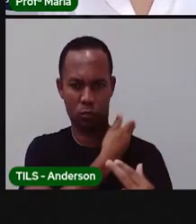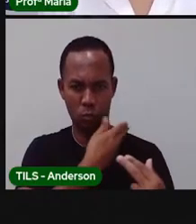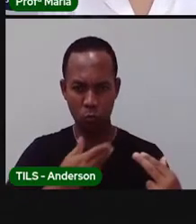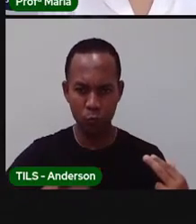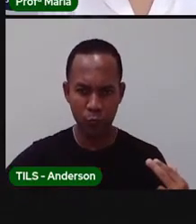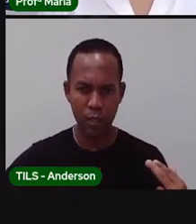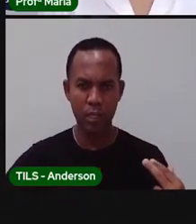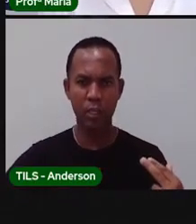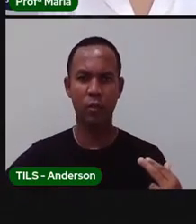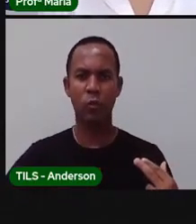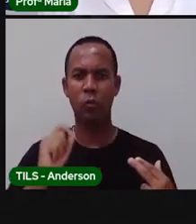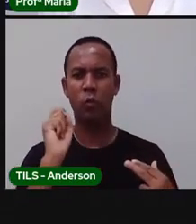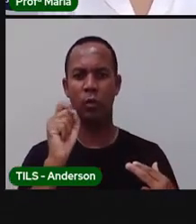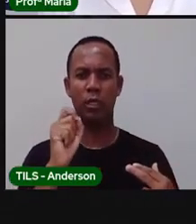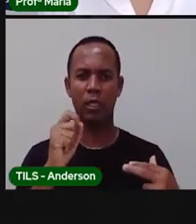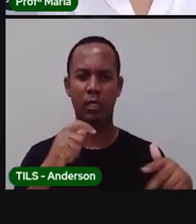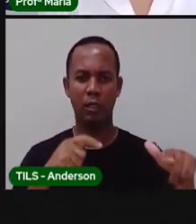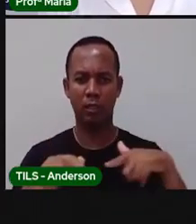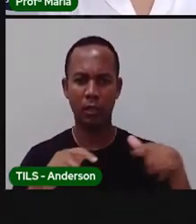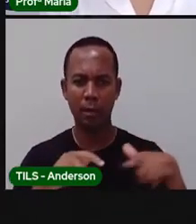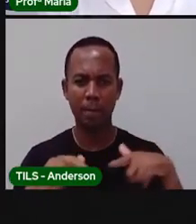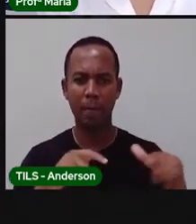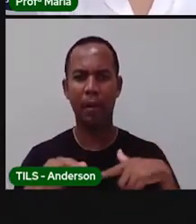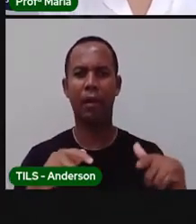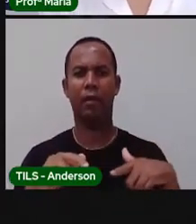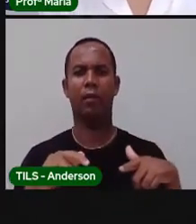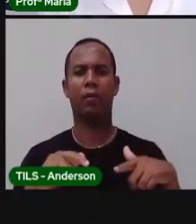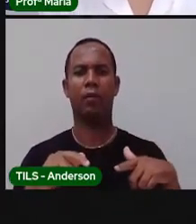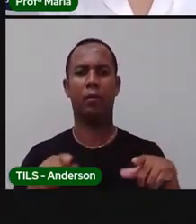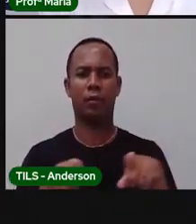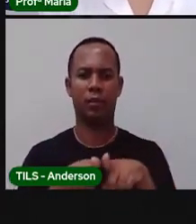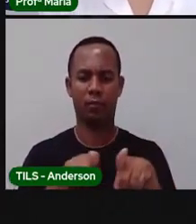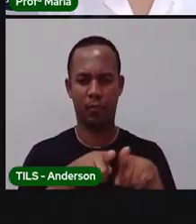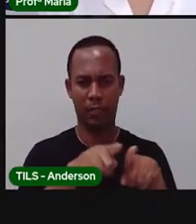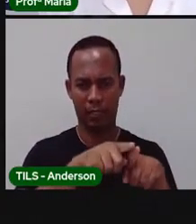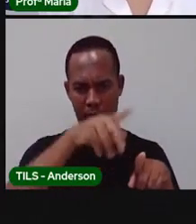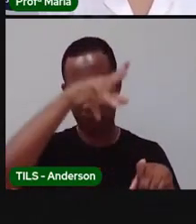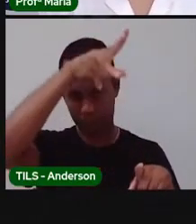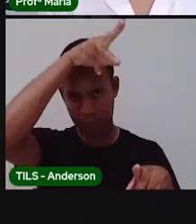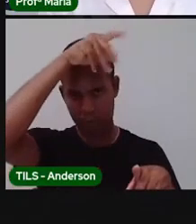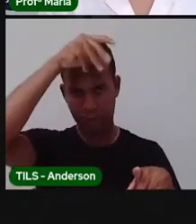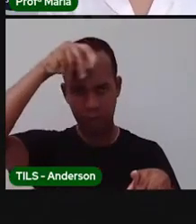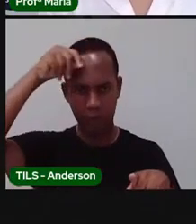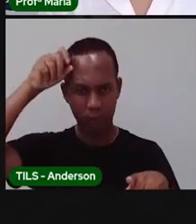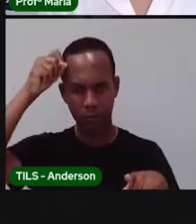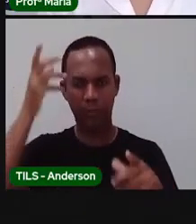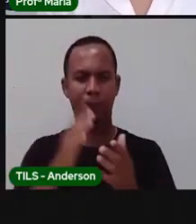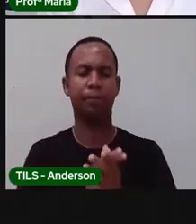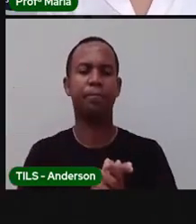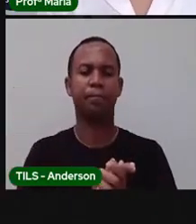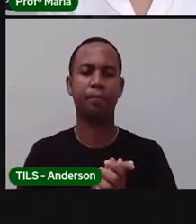esses serviços, né, públicos, e que existem alguns serviços que são na verdade